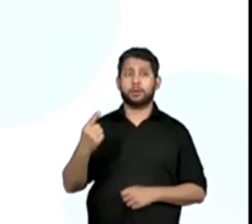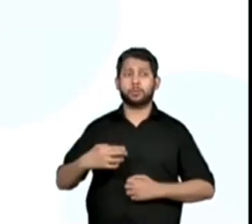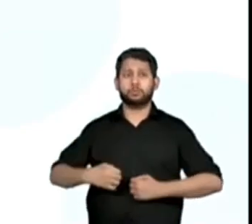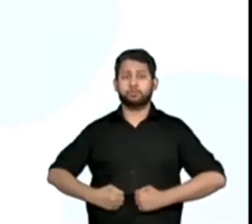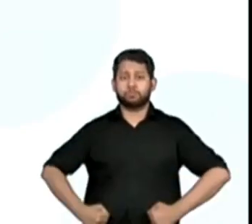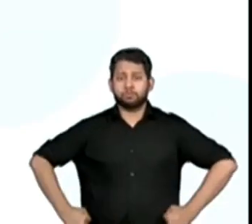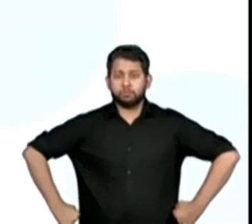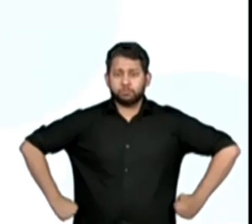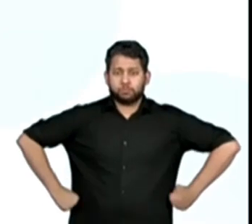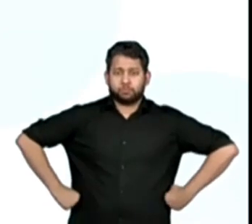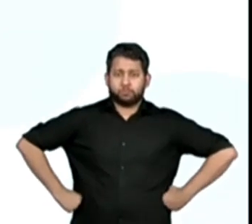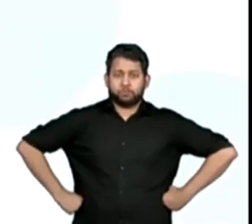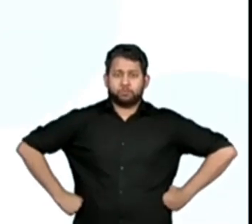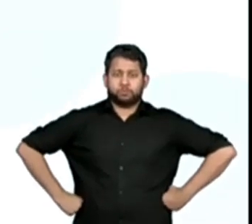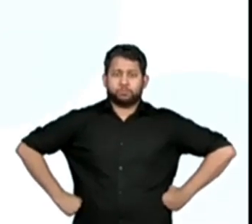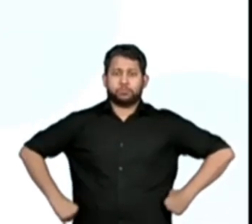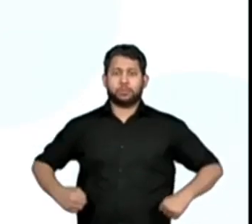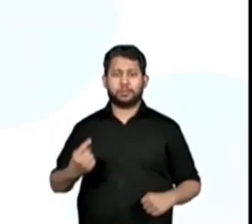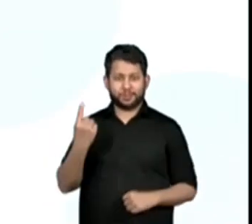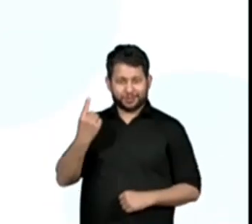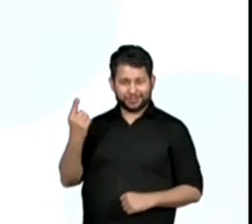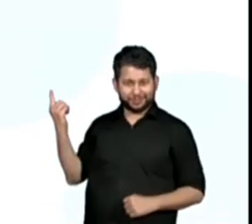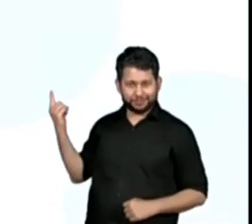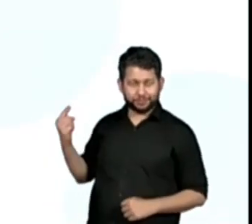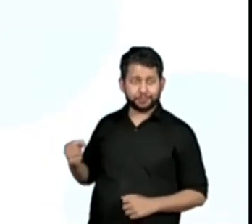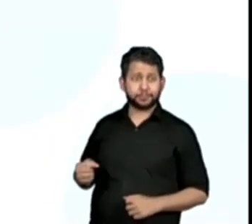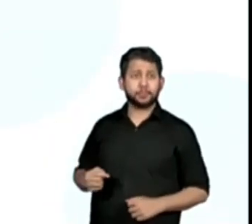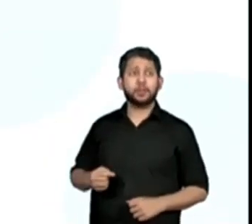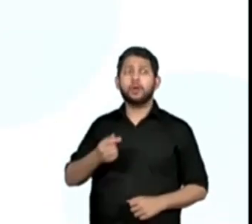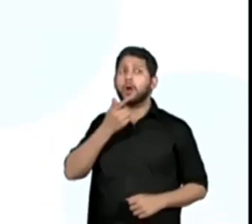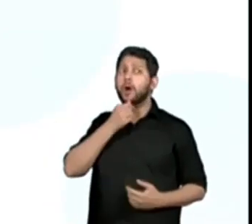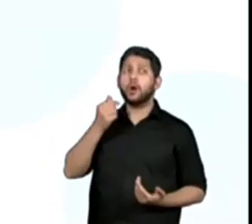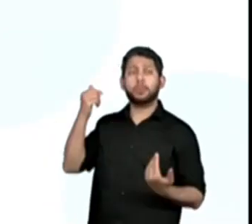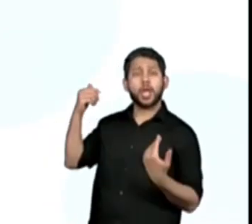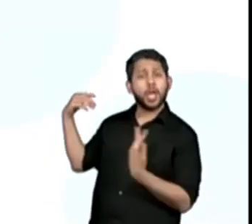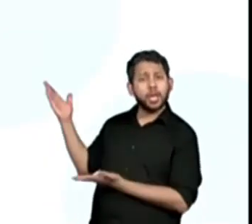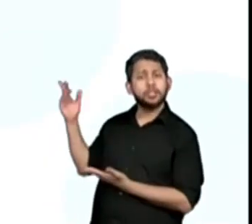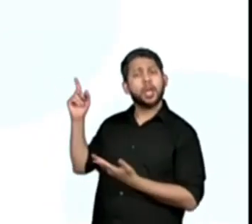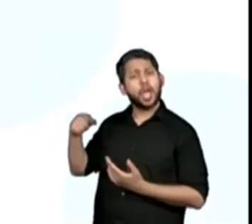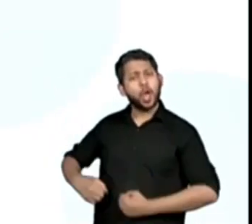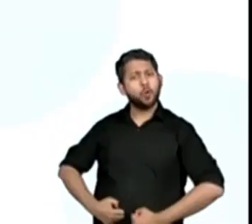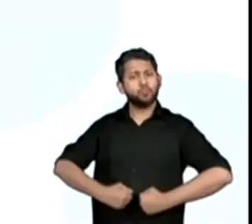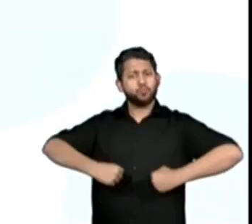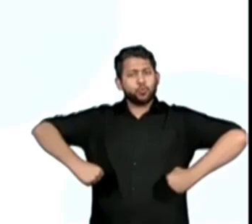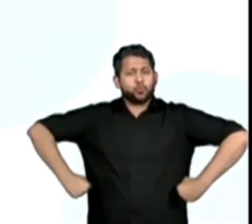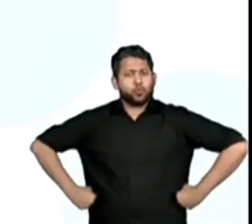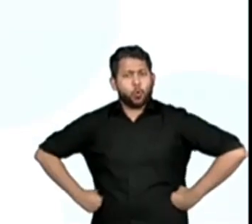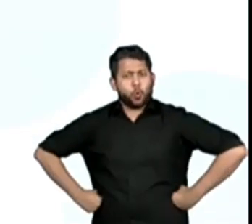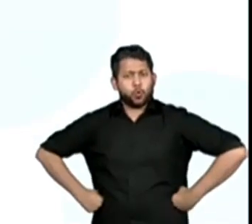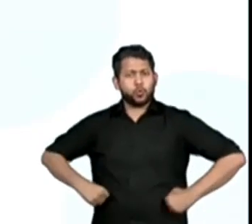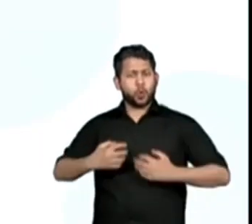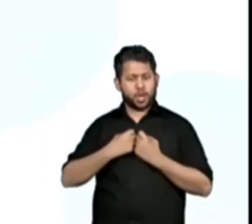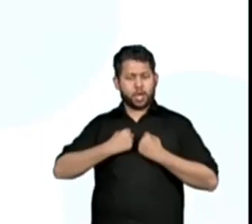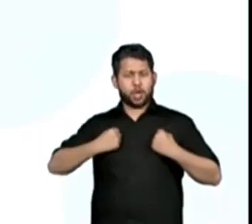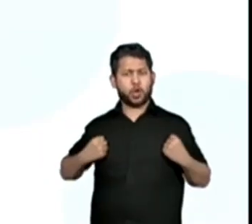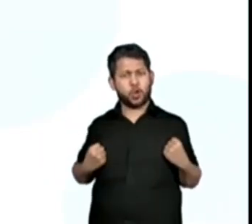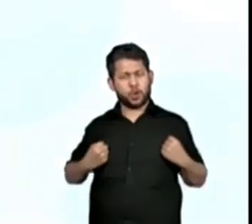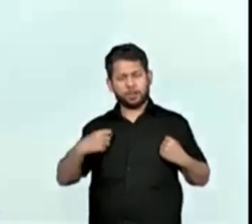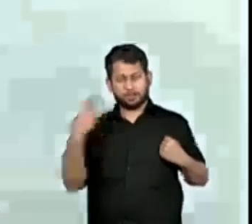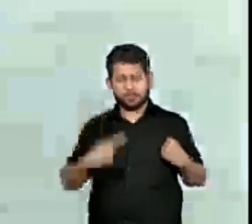tirinha. Quadrinho 1. Este é o musculoso, o mais forte